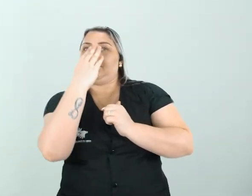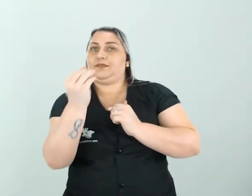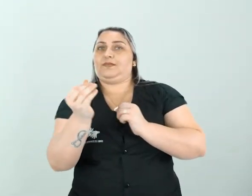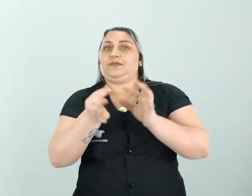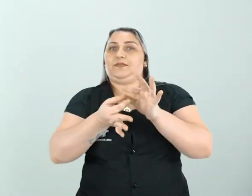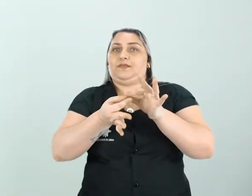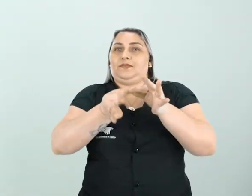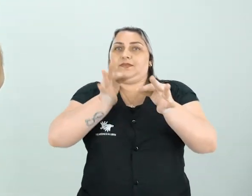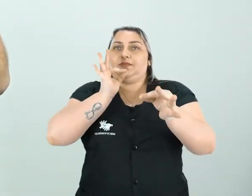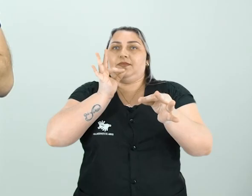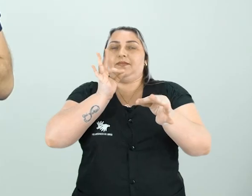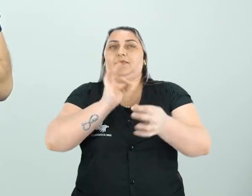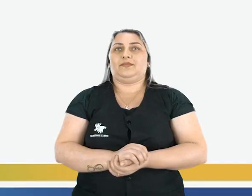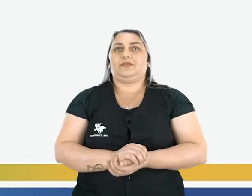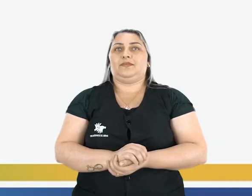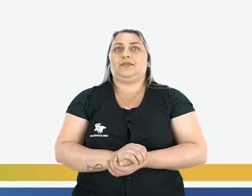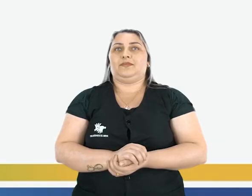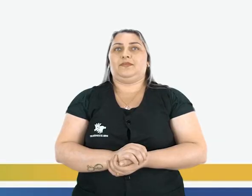e as Uvas.